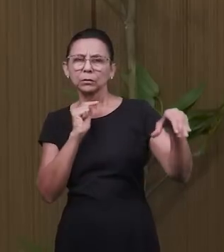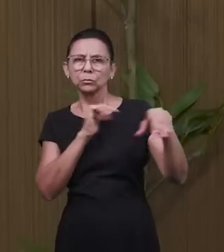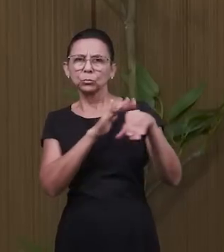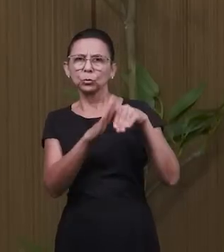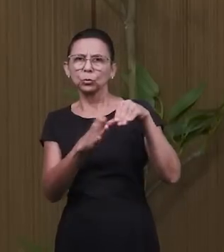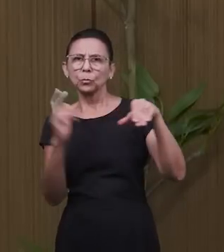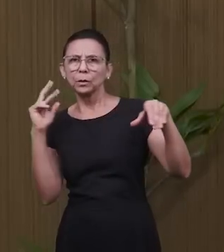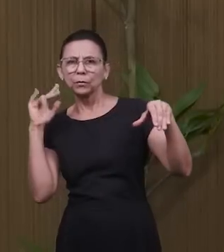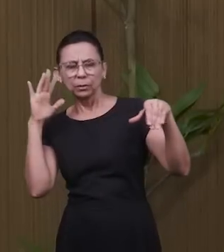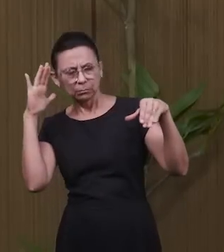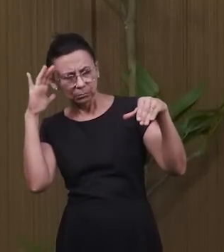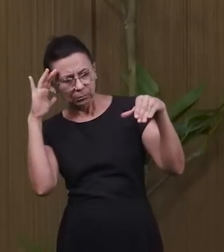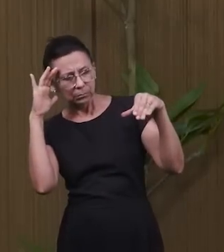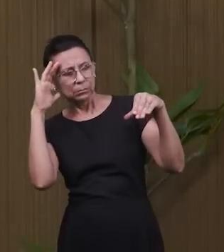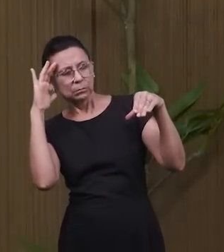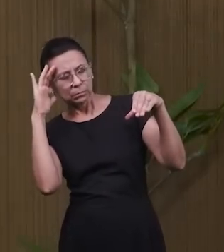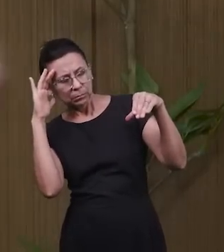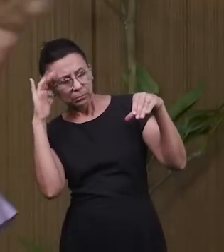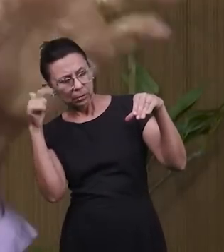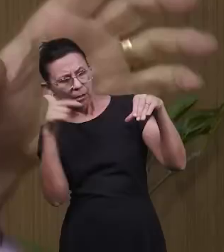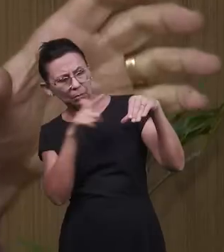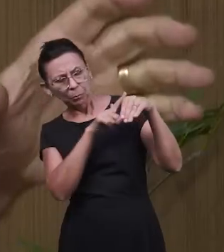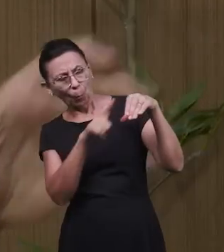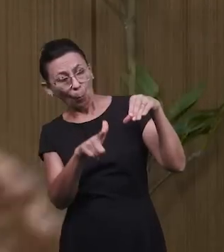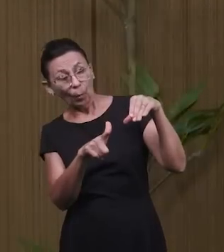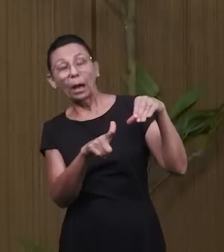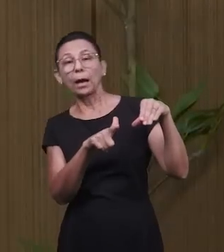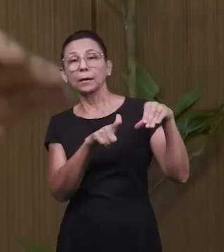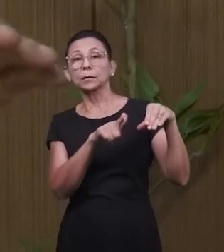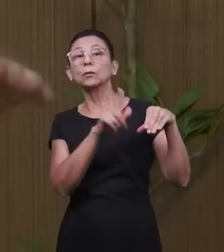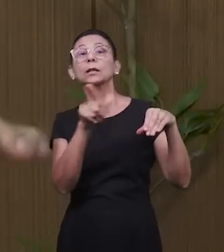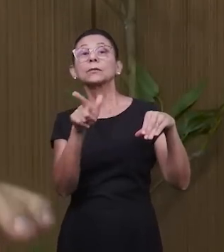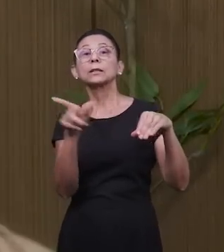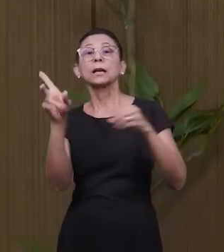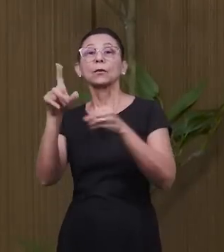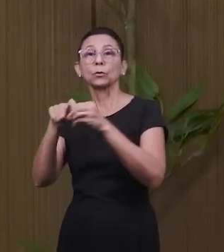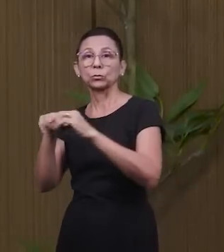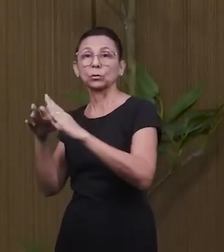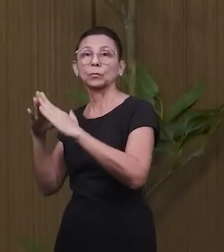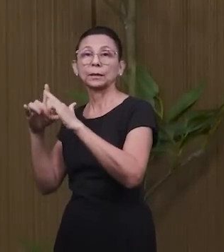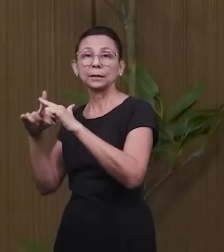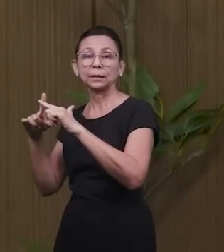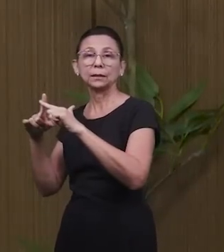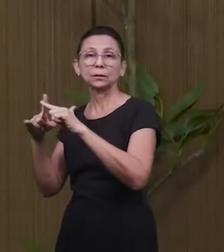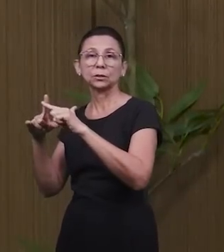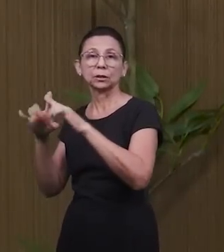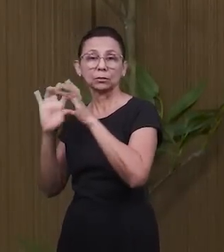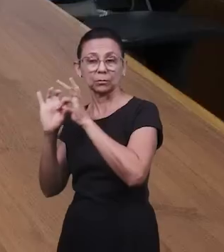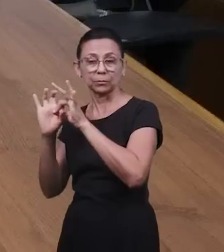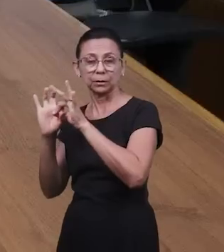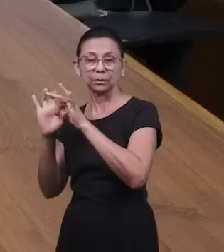evangelho verdadeiro faz com o homem. A boa nova é Jesus está vivo. A grande mensagem da igreja primitiva era: